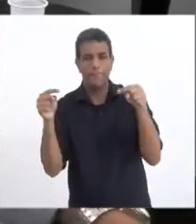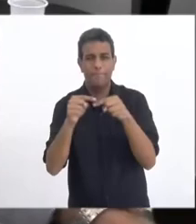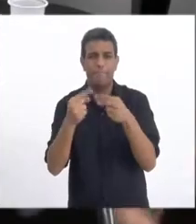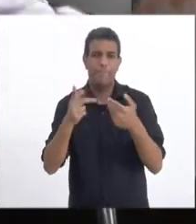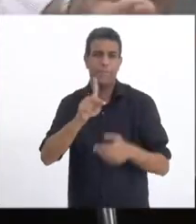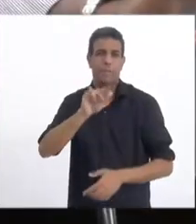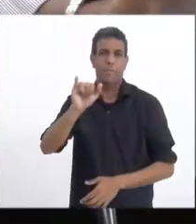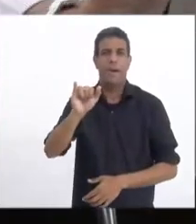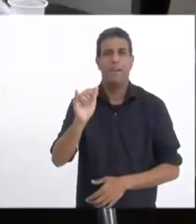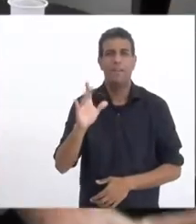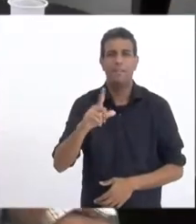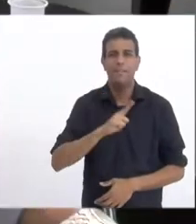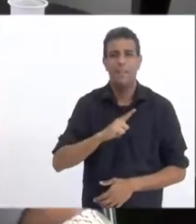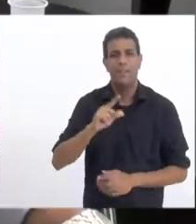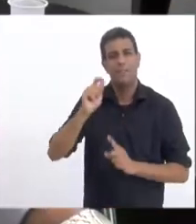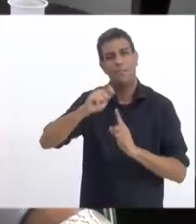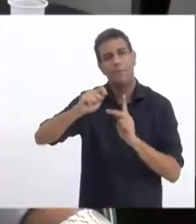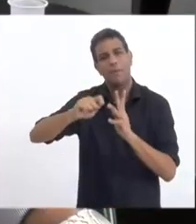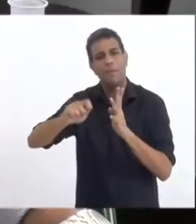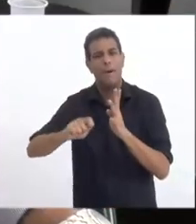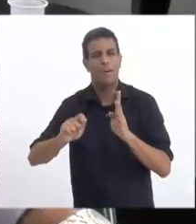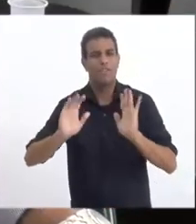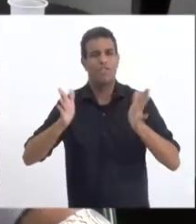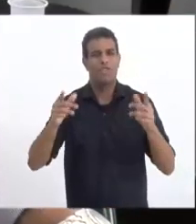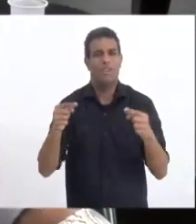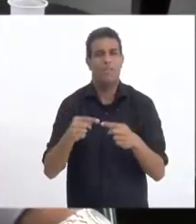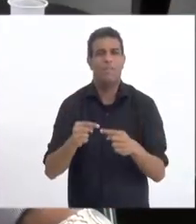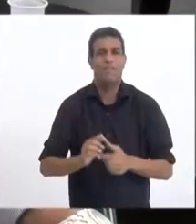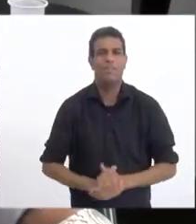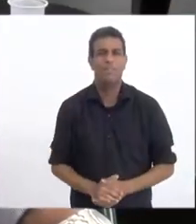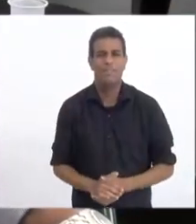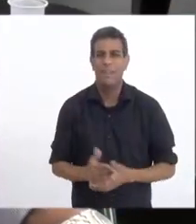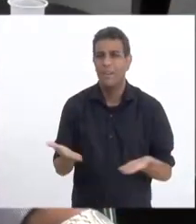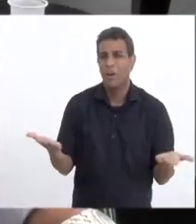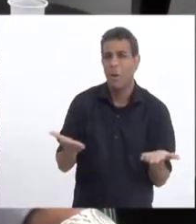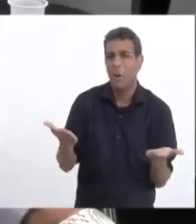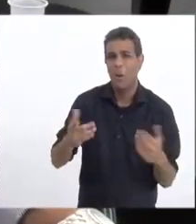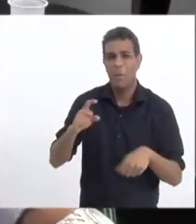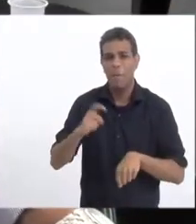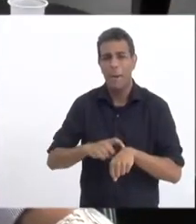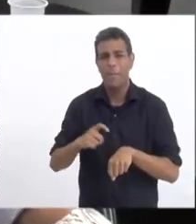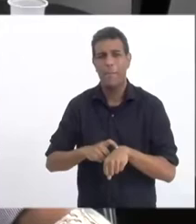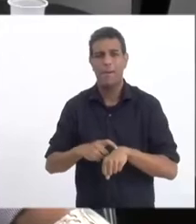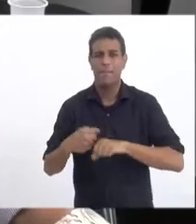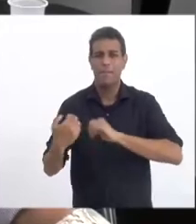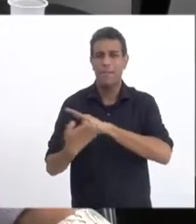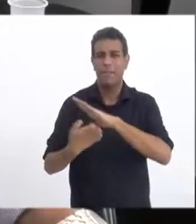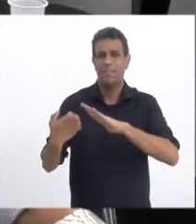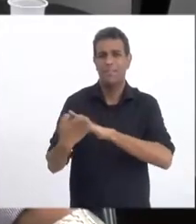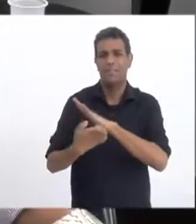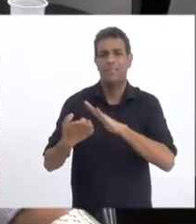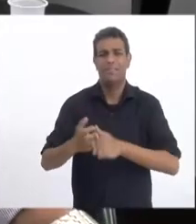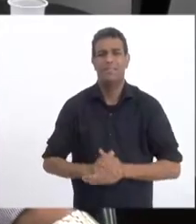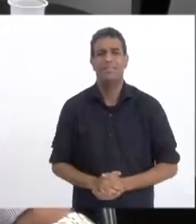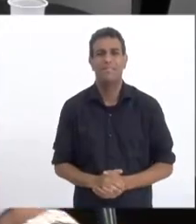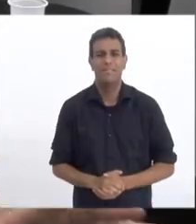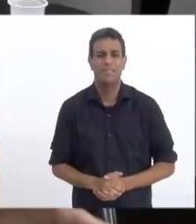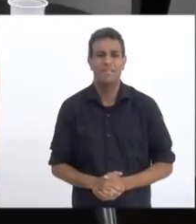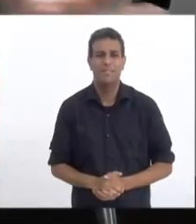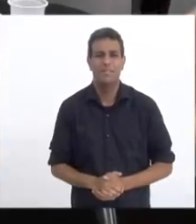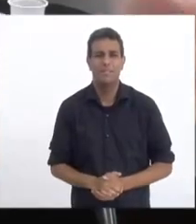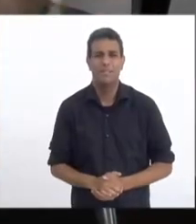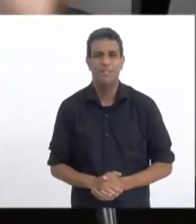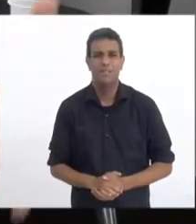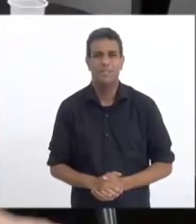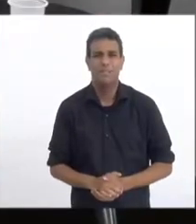pai de família, eu tenho 4 filhos. Hoje eu tenho a minha empresa. Graças a Deus, porque